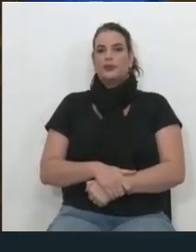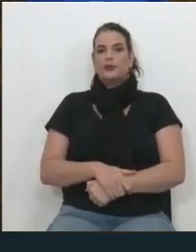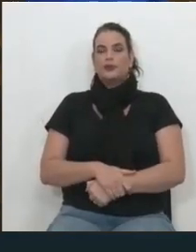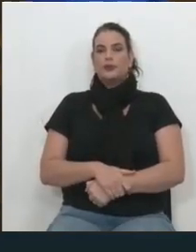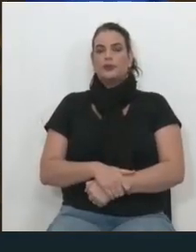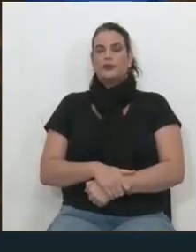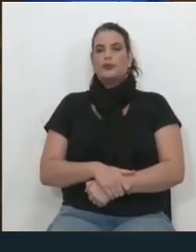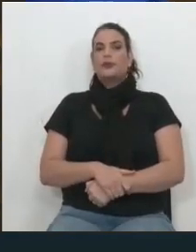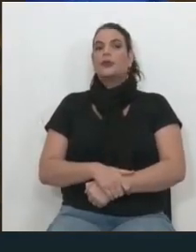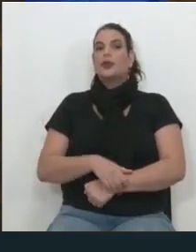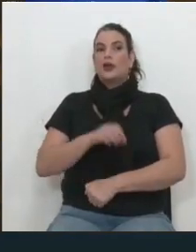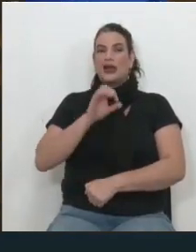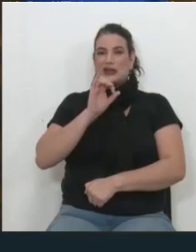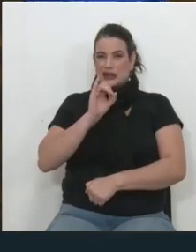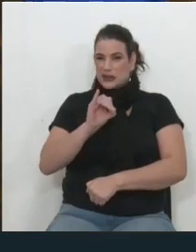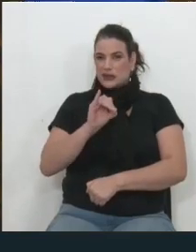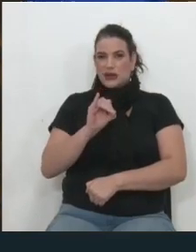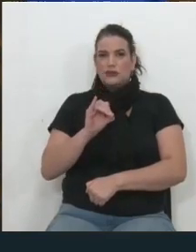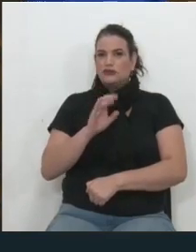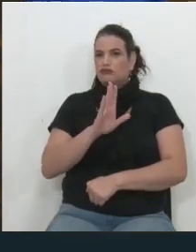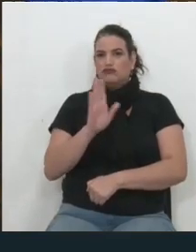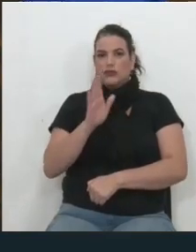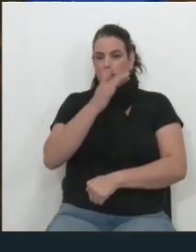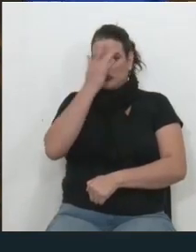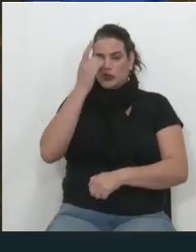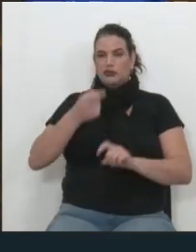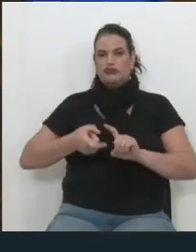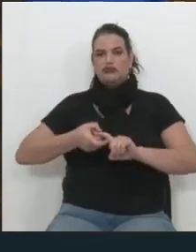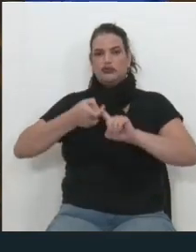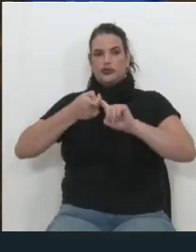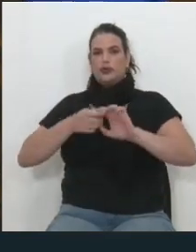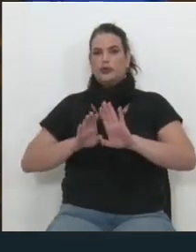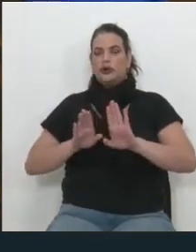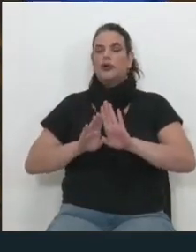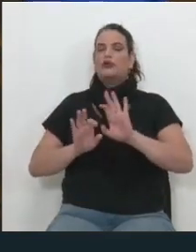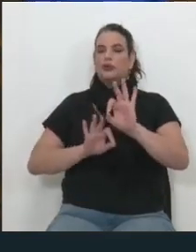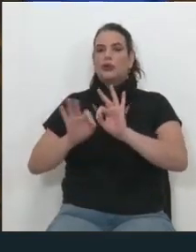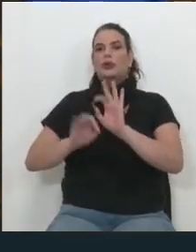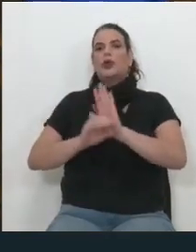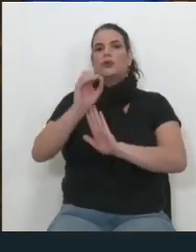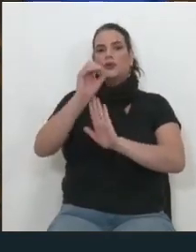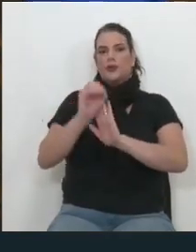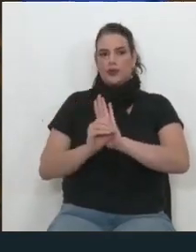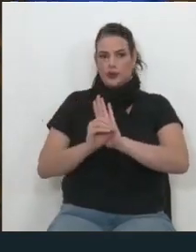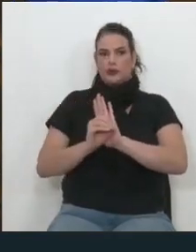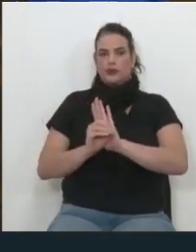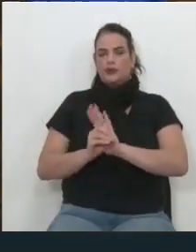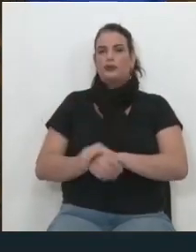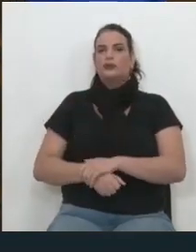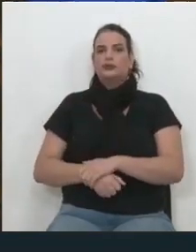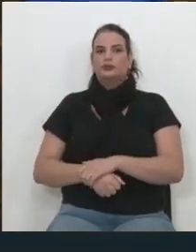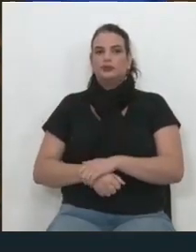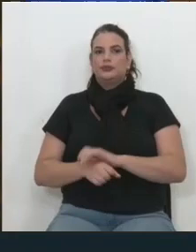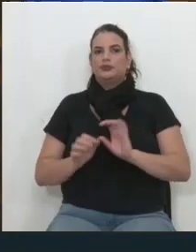Caso não ocorra qualquer impugnação, estaremos expedindo ofício ao Conselho.